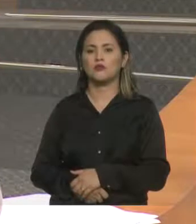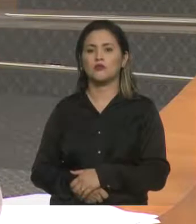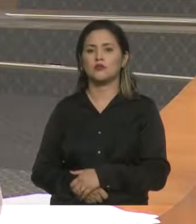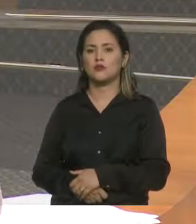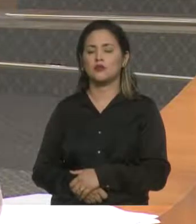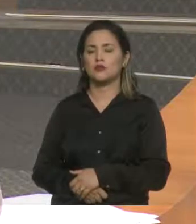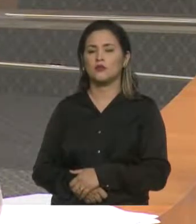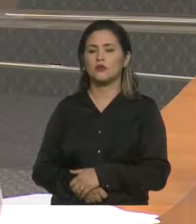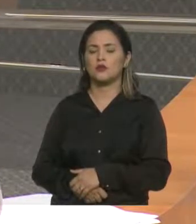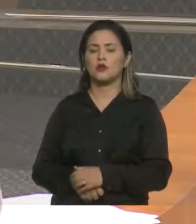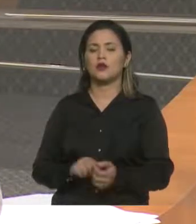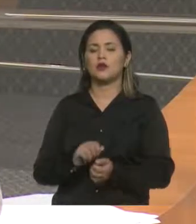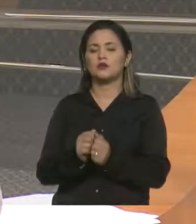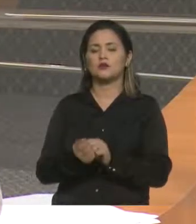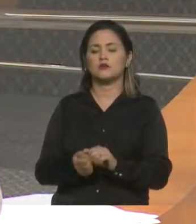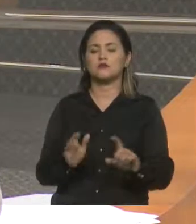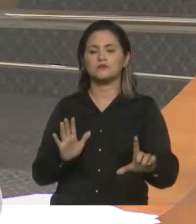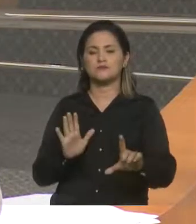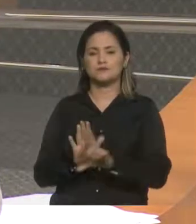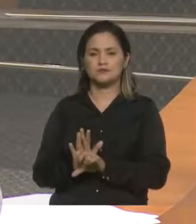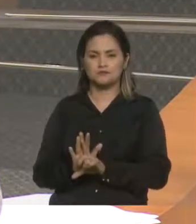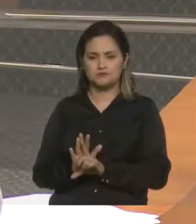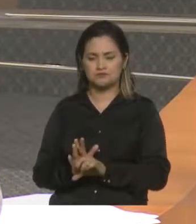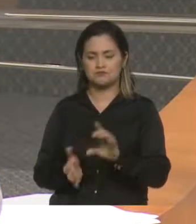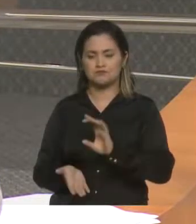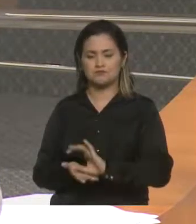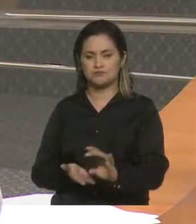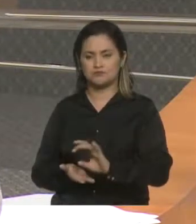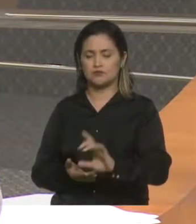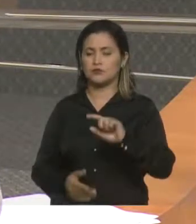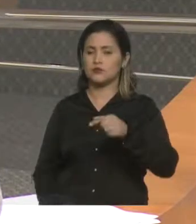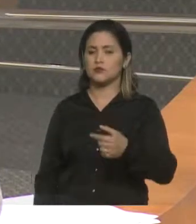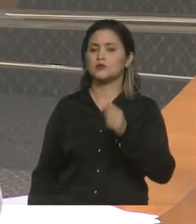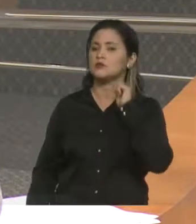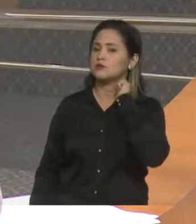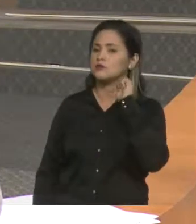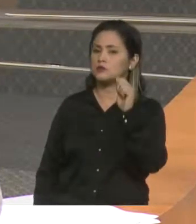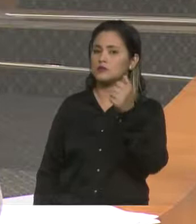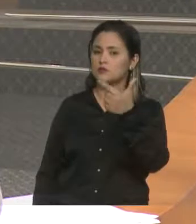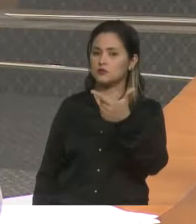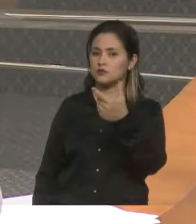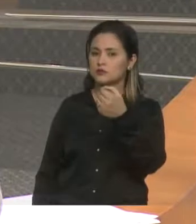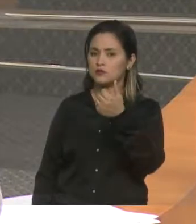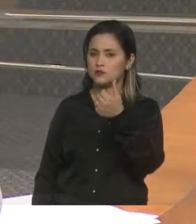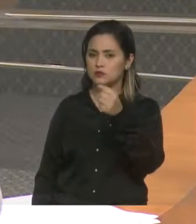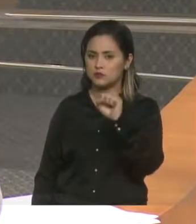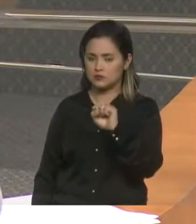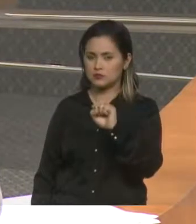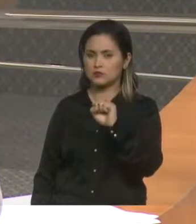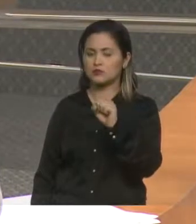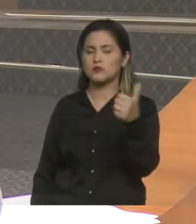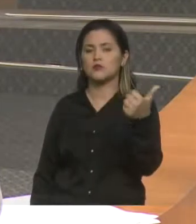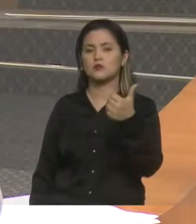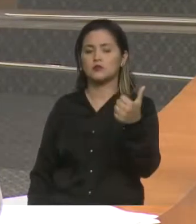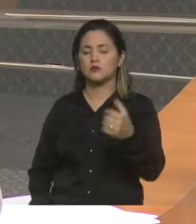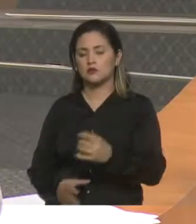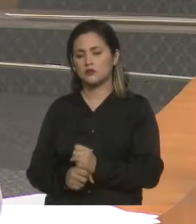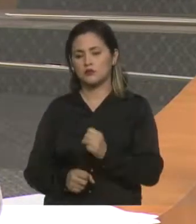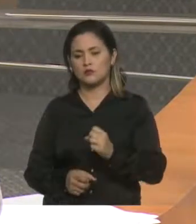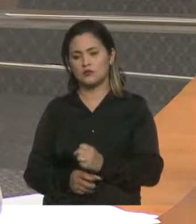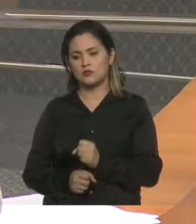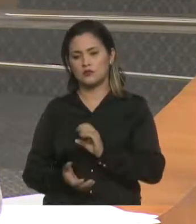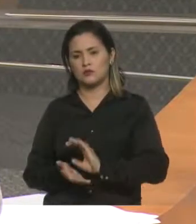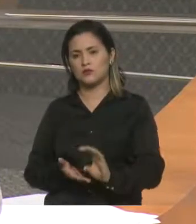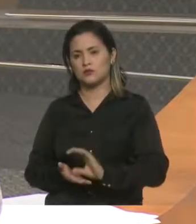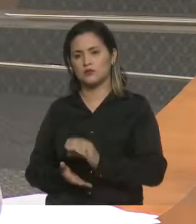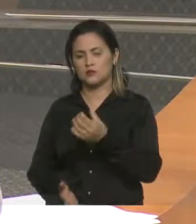em seguida, aqui já em abril de 2018, aberto o primeiro orçamento do fundo, num valor